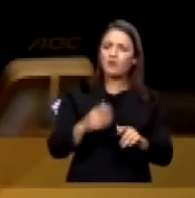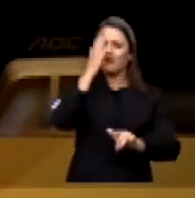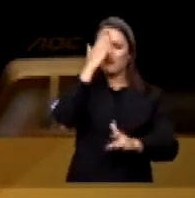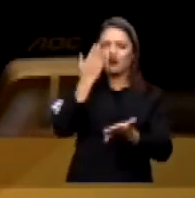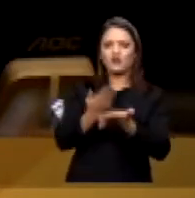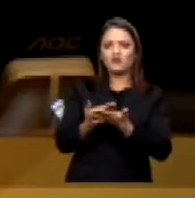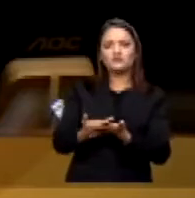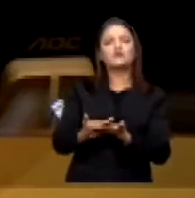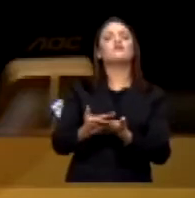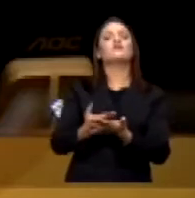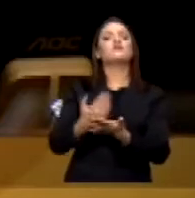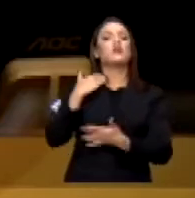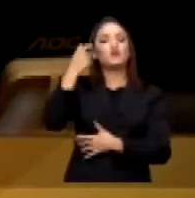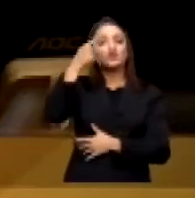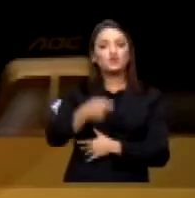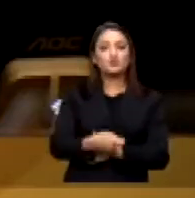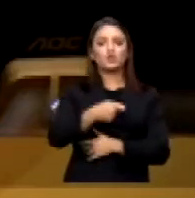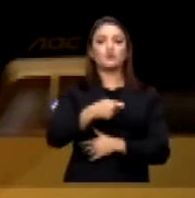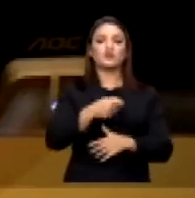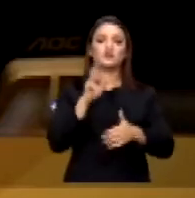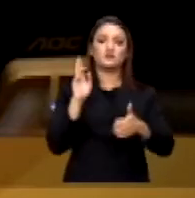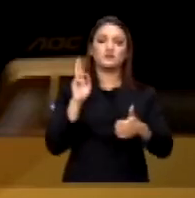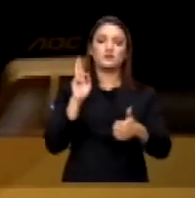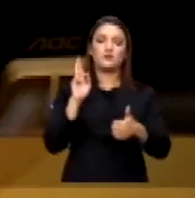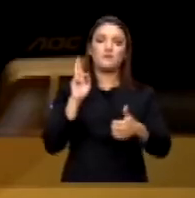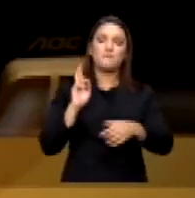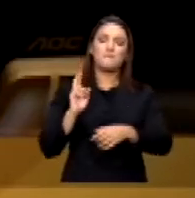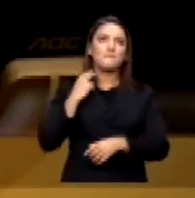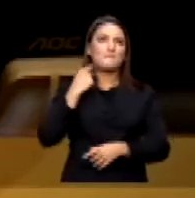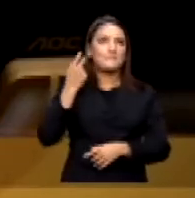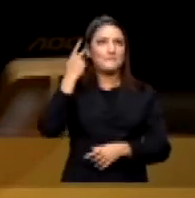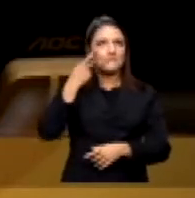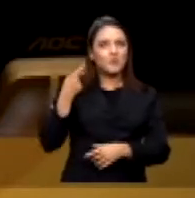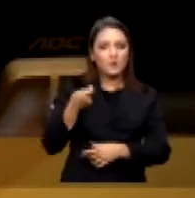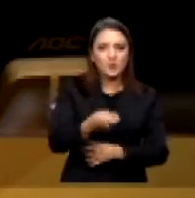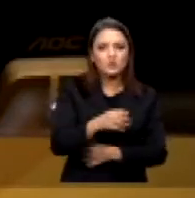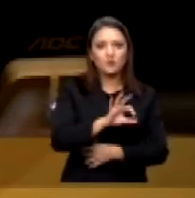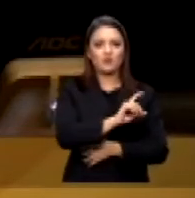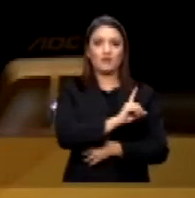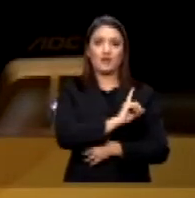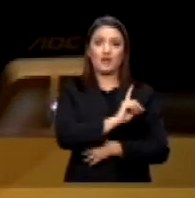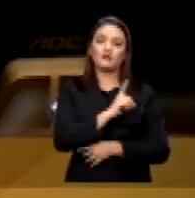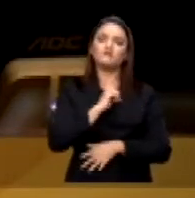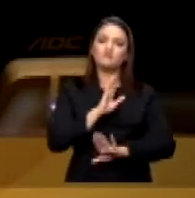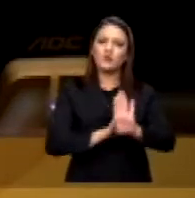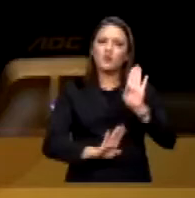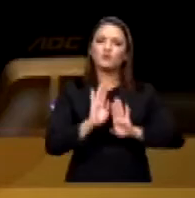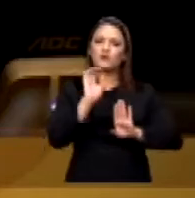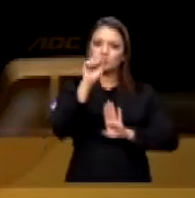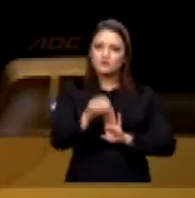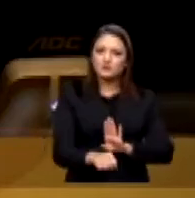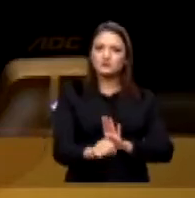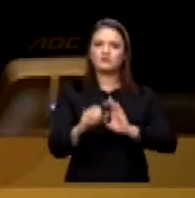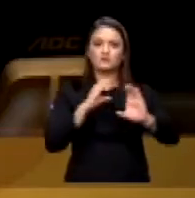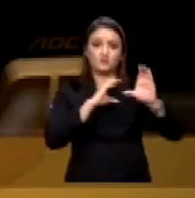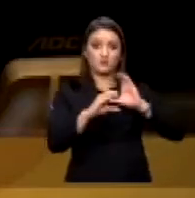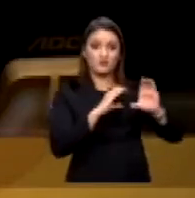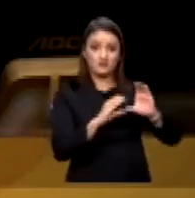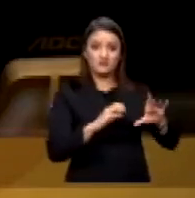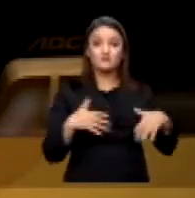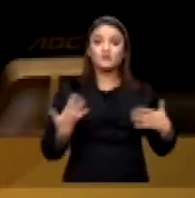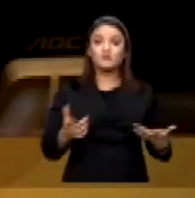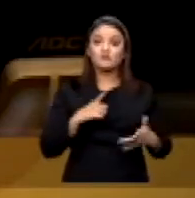juízes, promotores e delegados no zelo pela intimidade nas comunicações. Proporcional é aquilo,